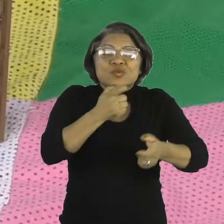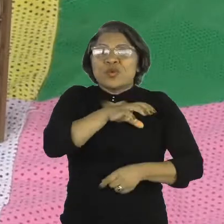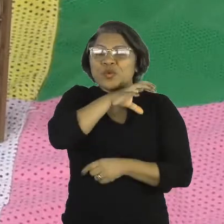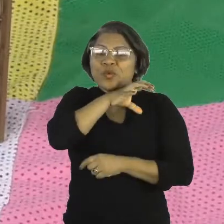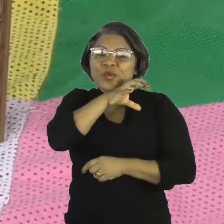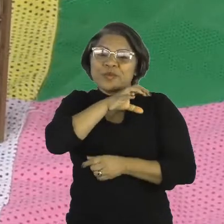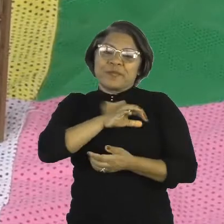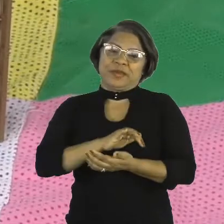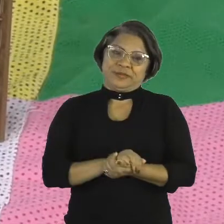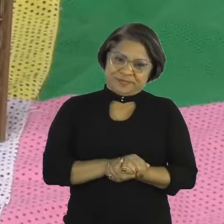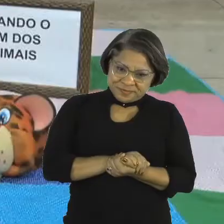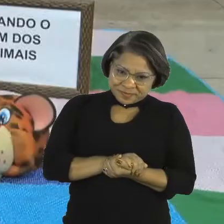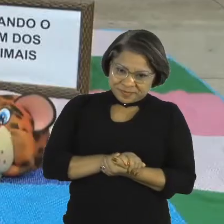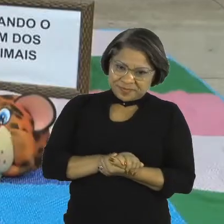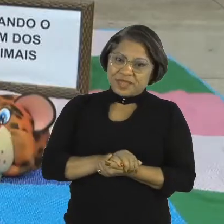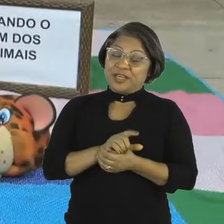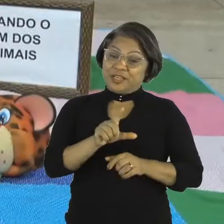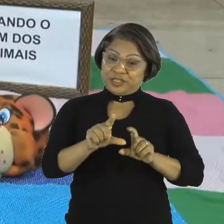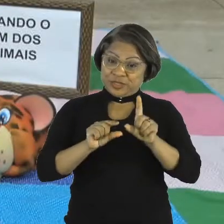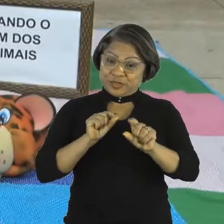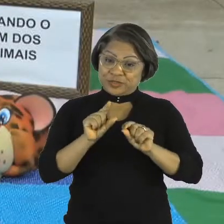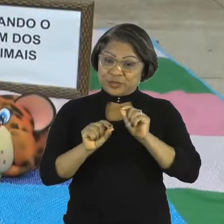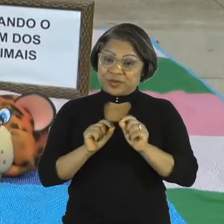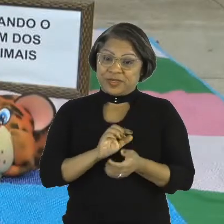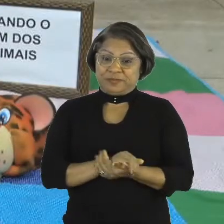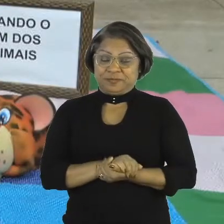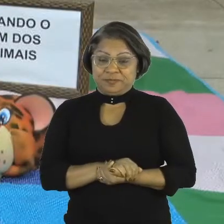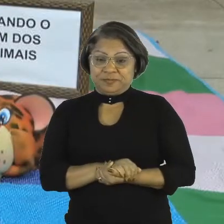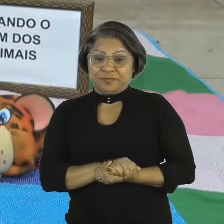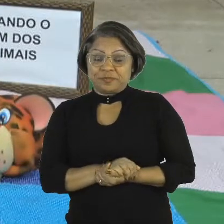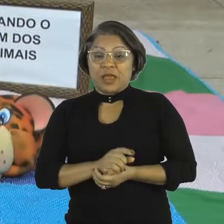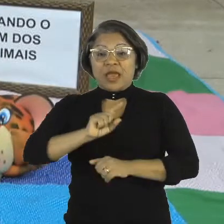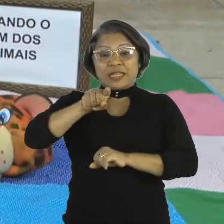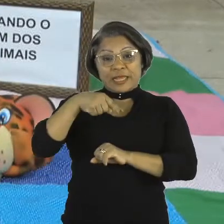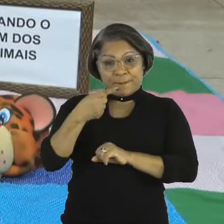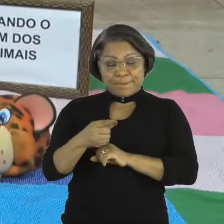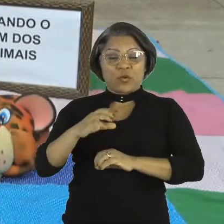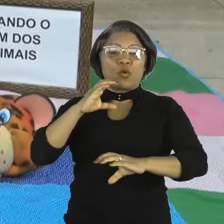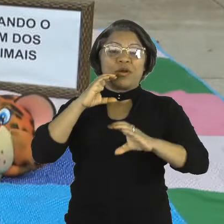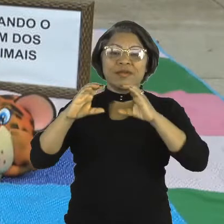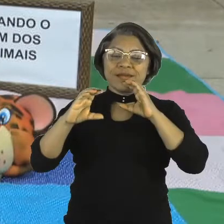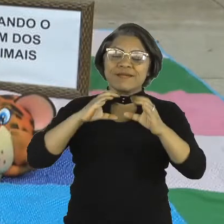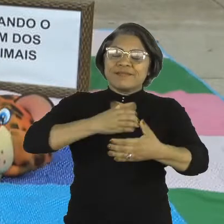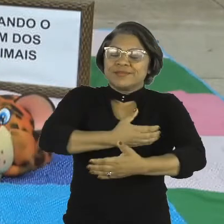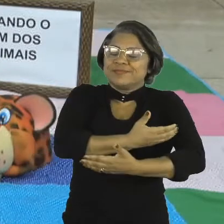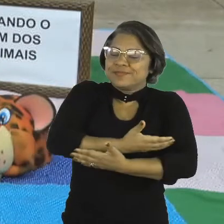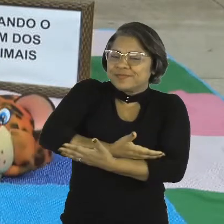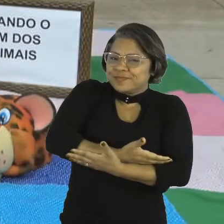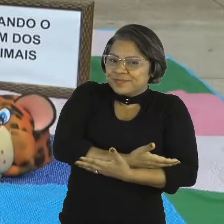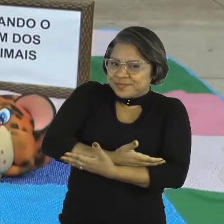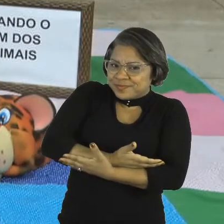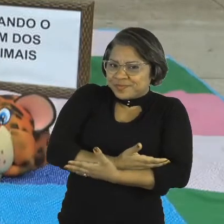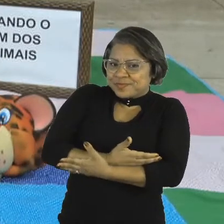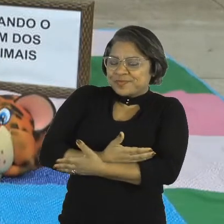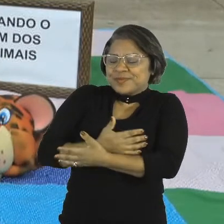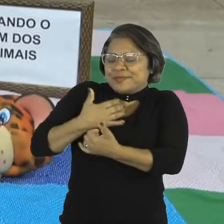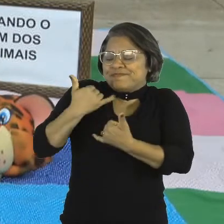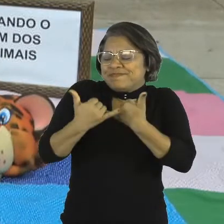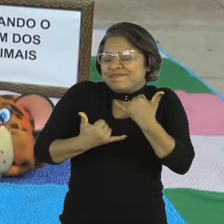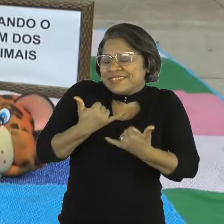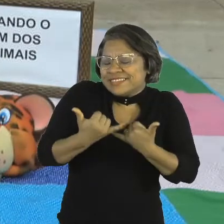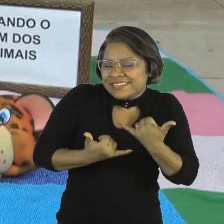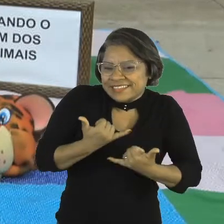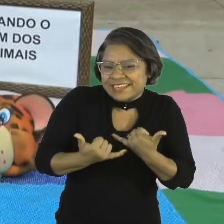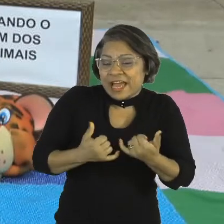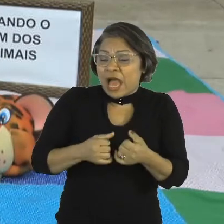que nós escolhemos aqui. E você pode, depois que cantar com seu bebê, que se divertir com seu bebê,